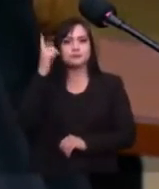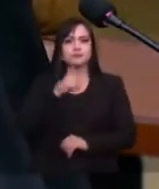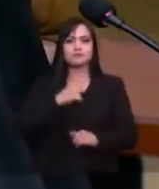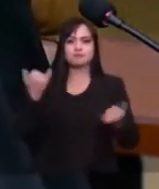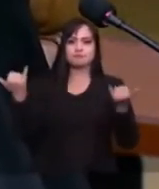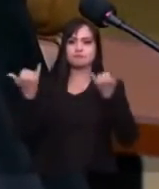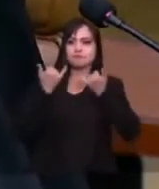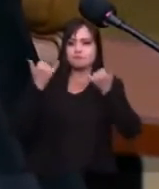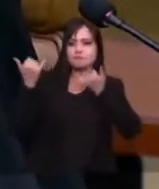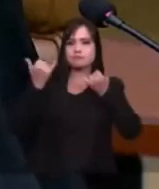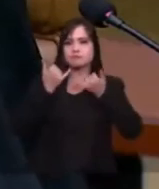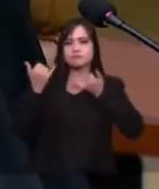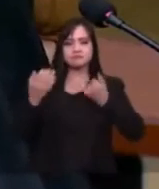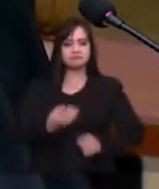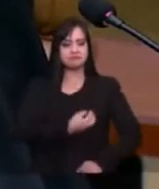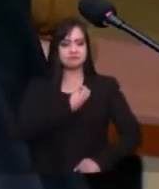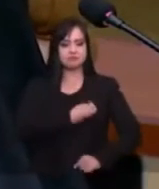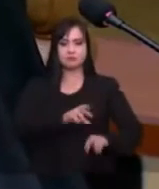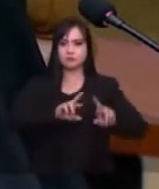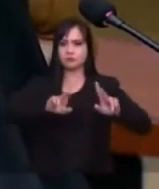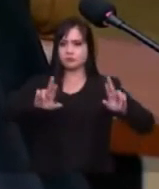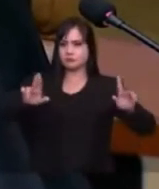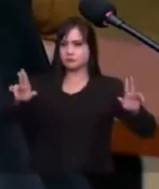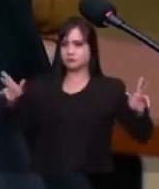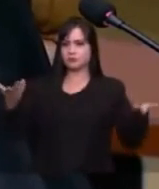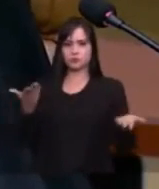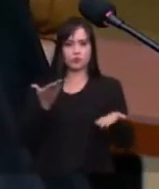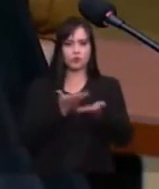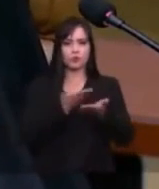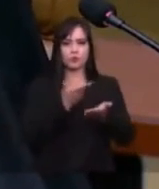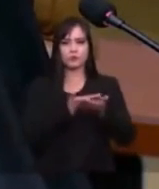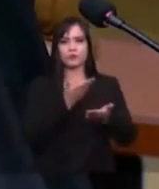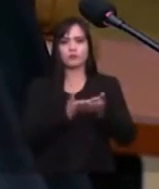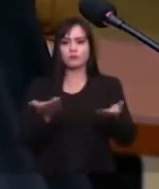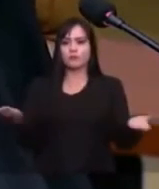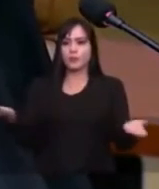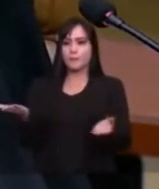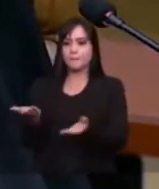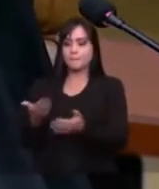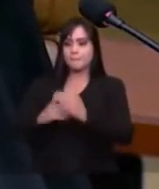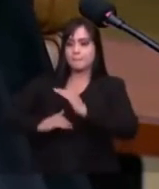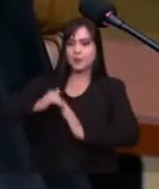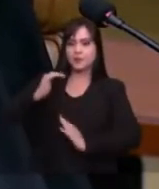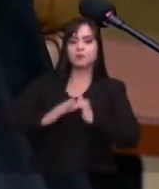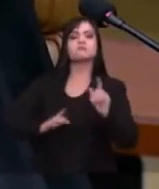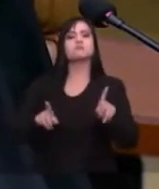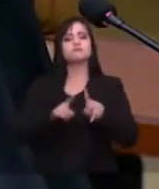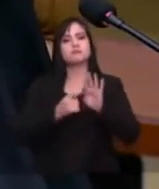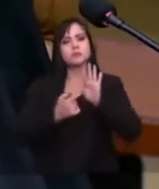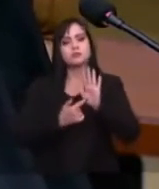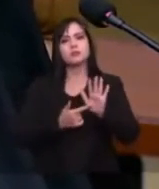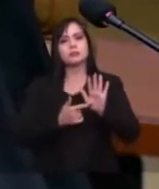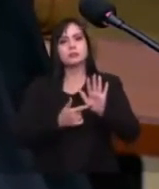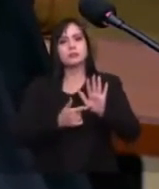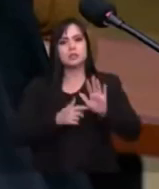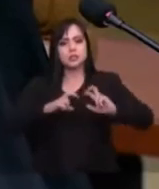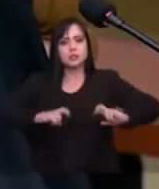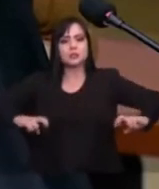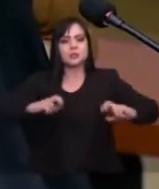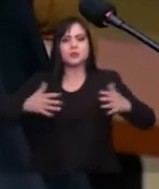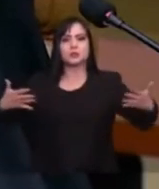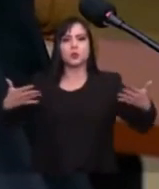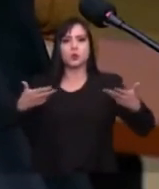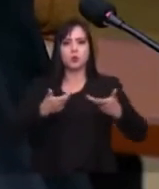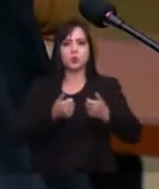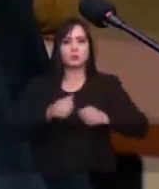com formações de vidas diferentes, acadêmicas, profissionais, e demonstrando que a riqueza do nosso colegiado é